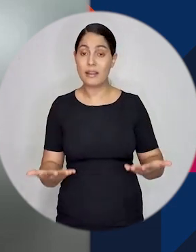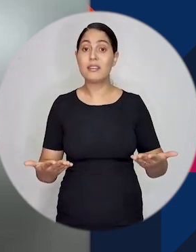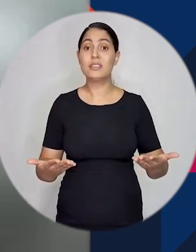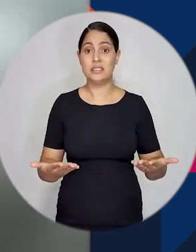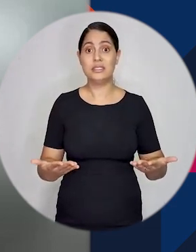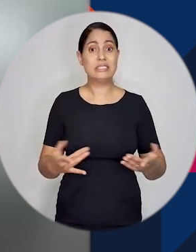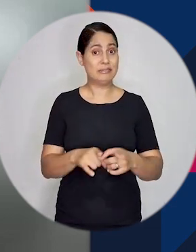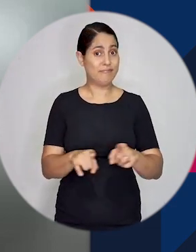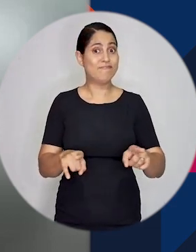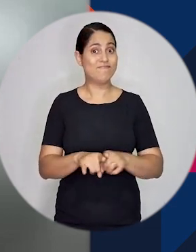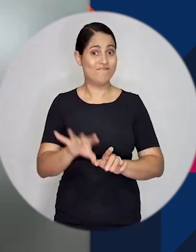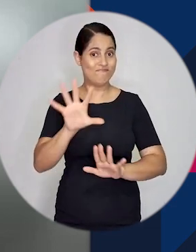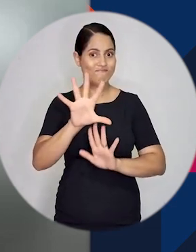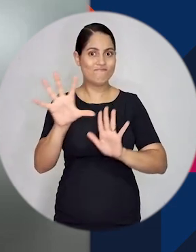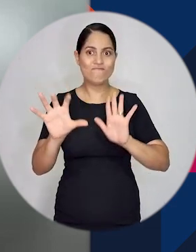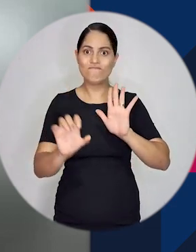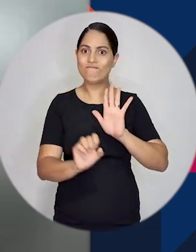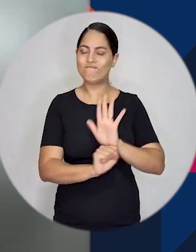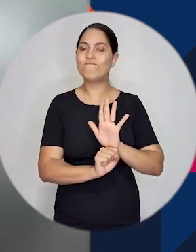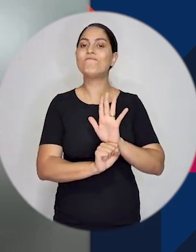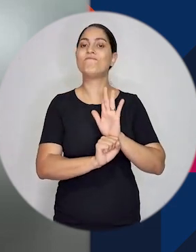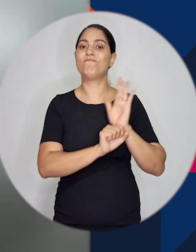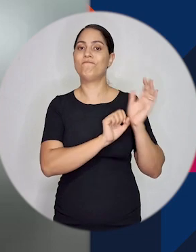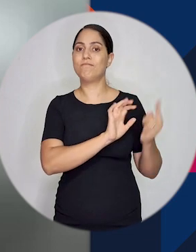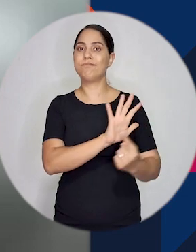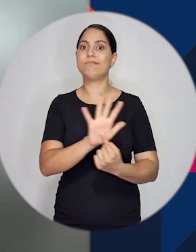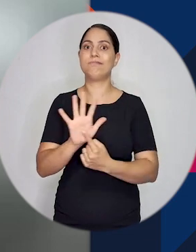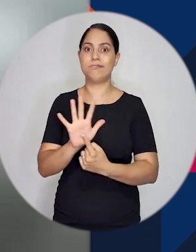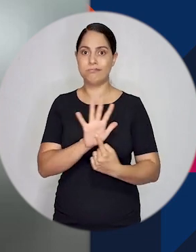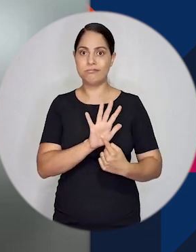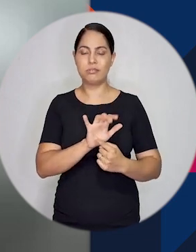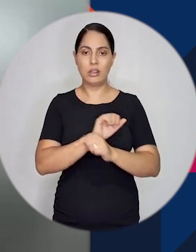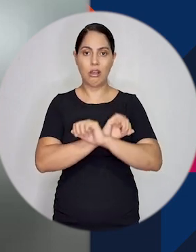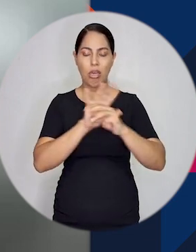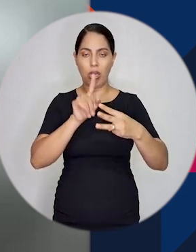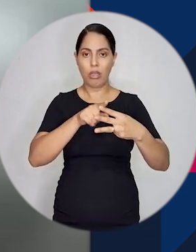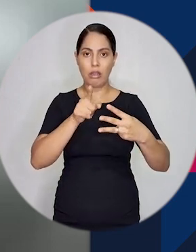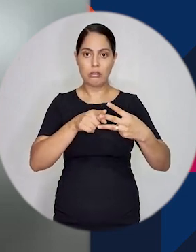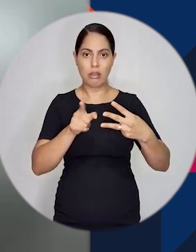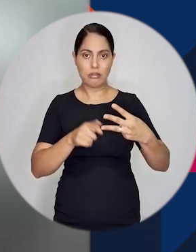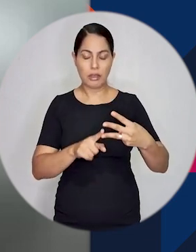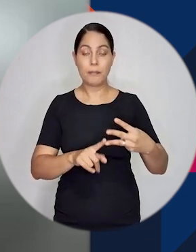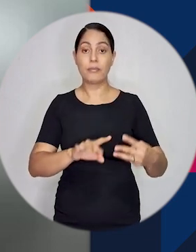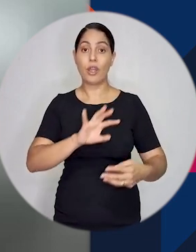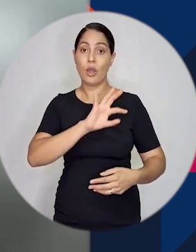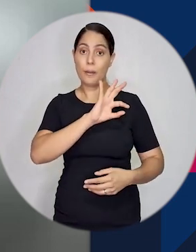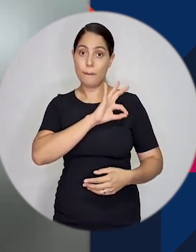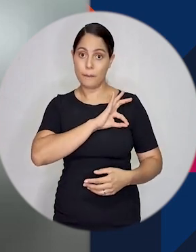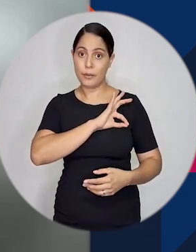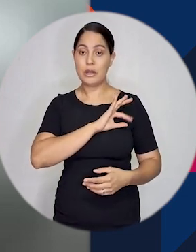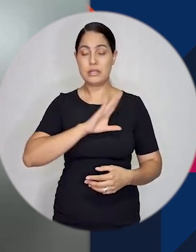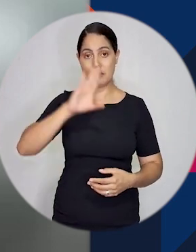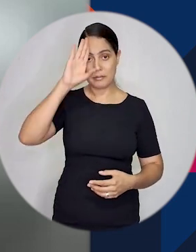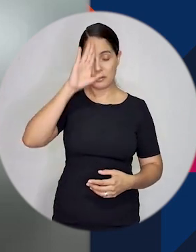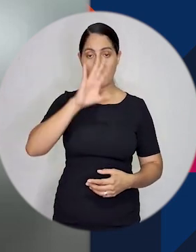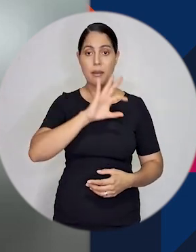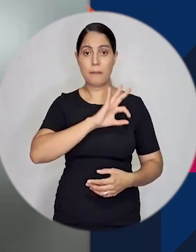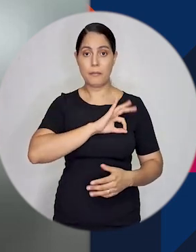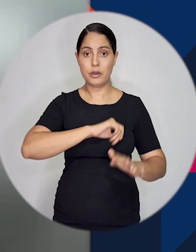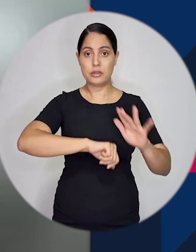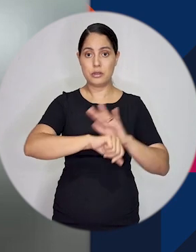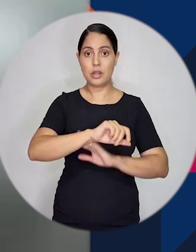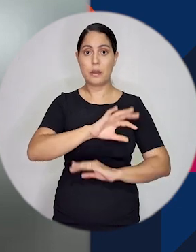mas também pela amplitude e o simbolismo que atendeu ou envolveu as três polícias, tanto a Polícia Penal,